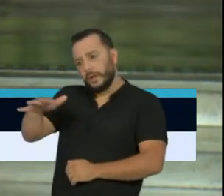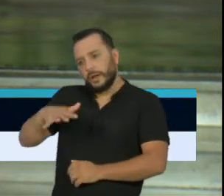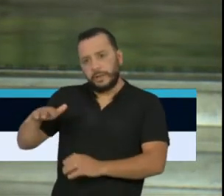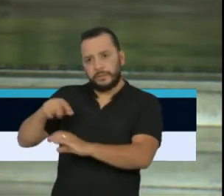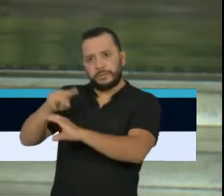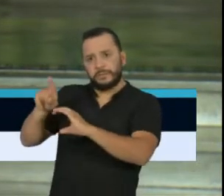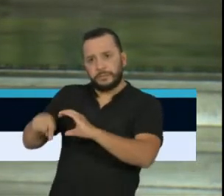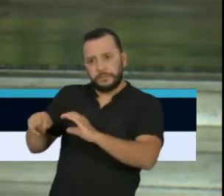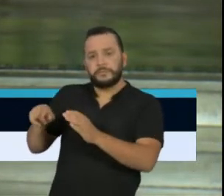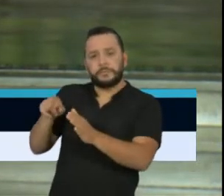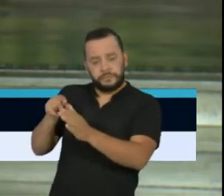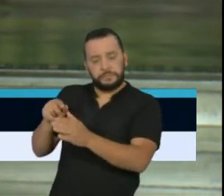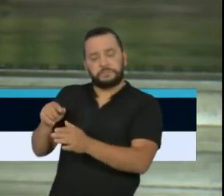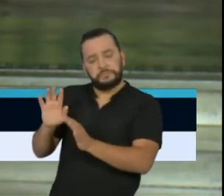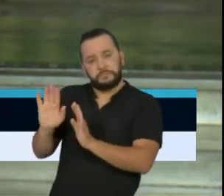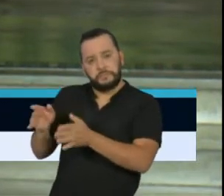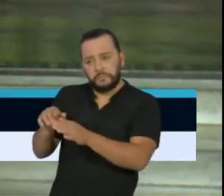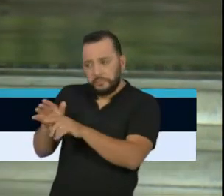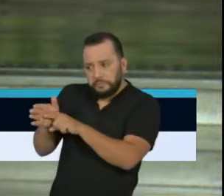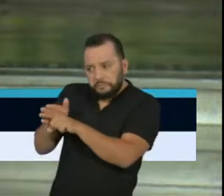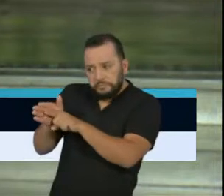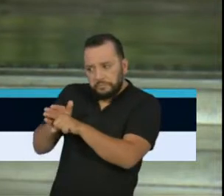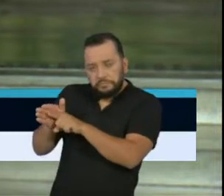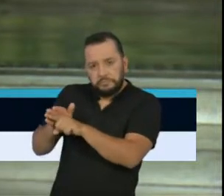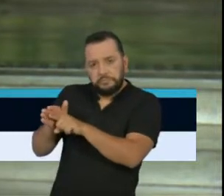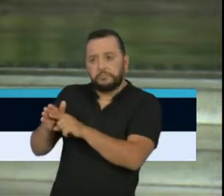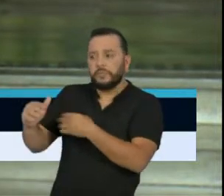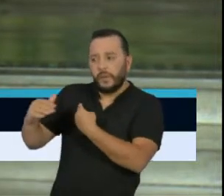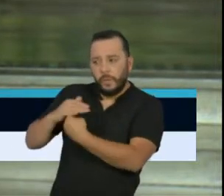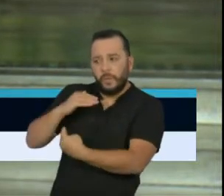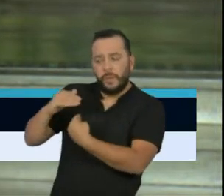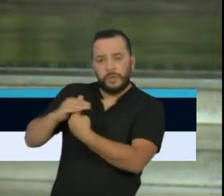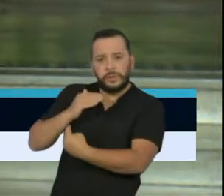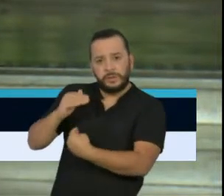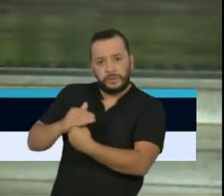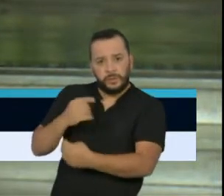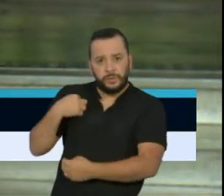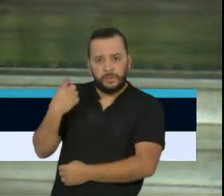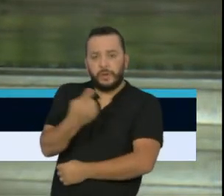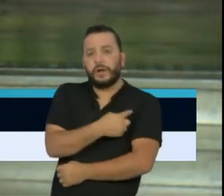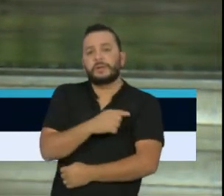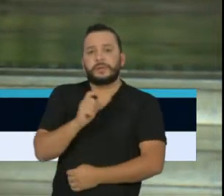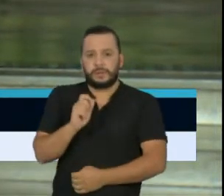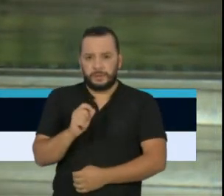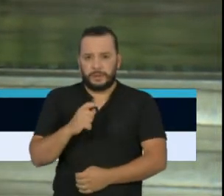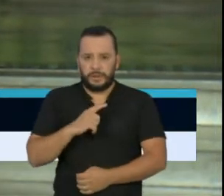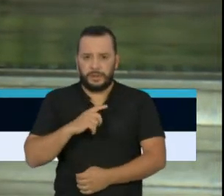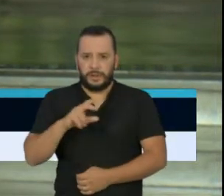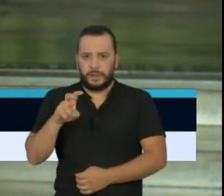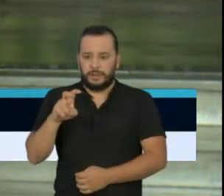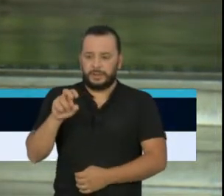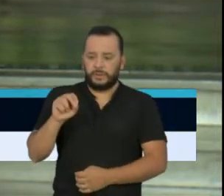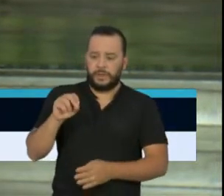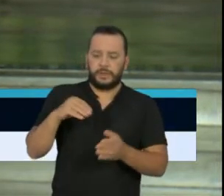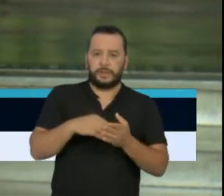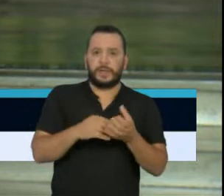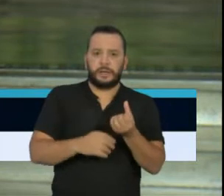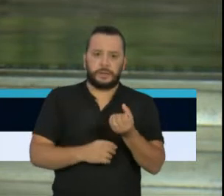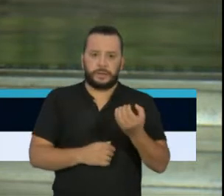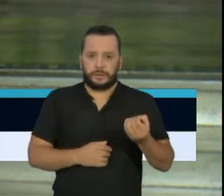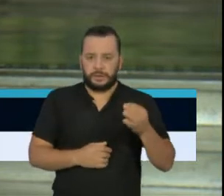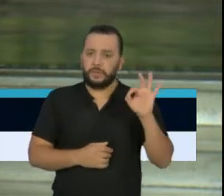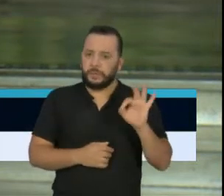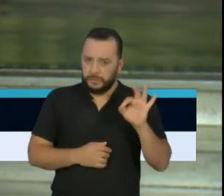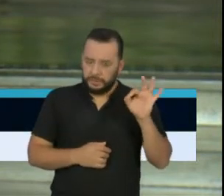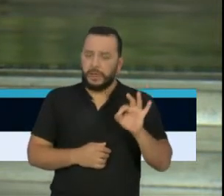área da saúde. E foi exatamente esta área que nos orientou que o índice entre 50% e 60% passaria